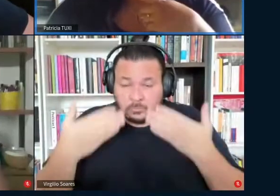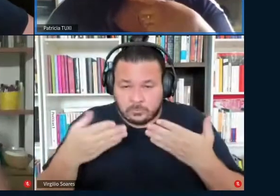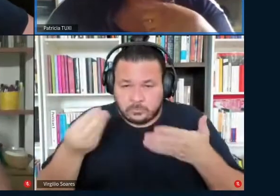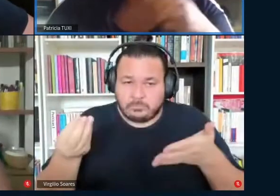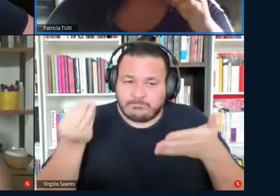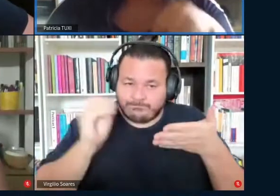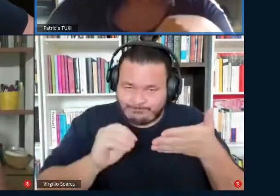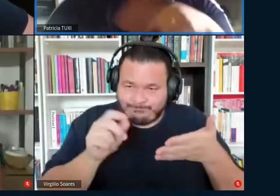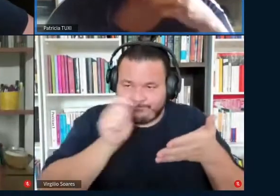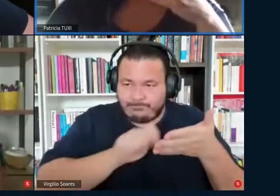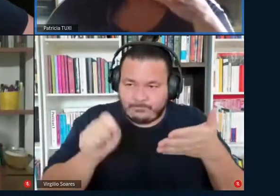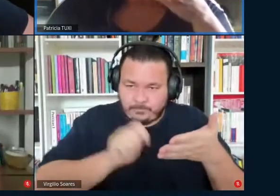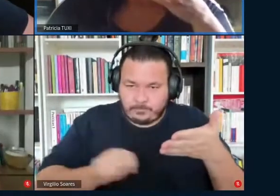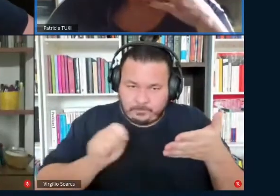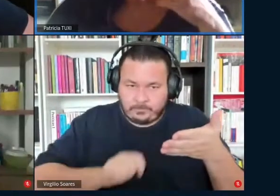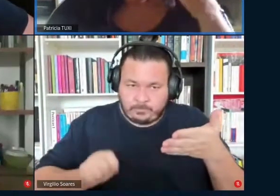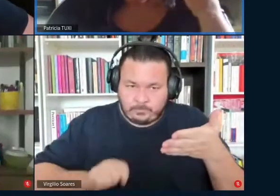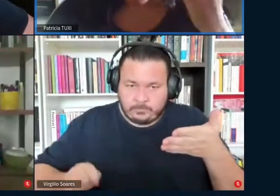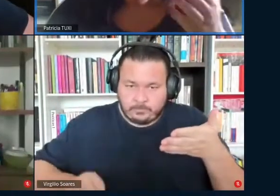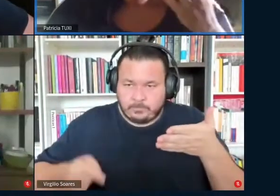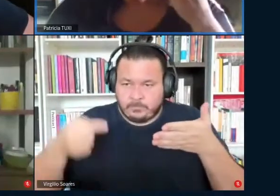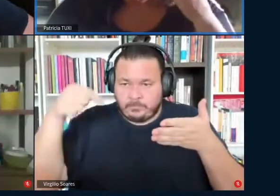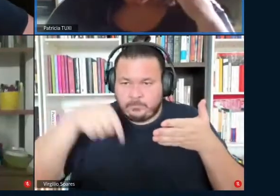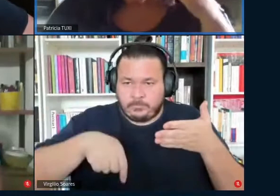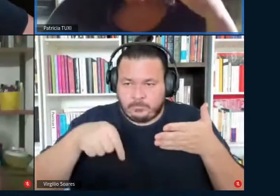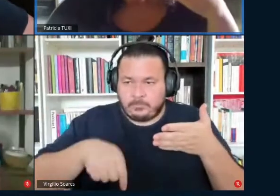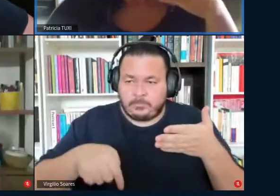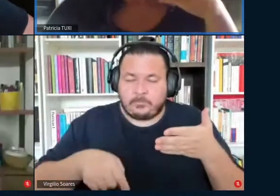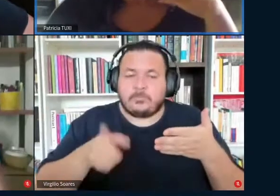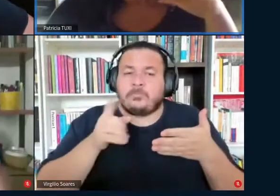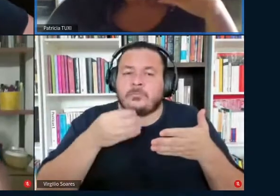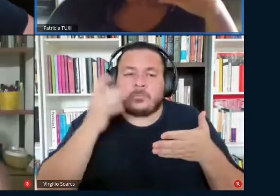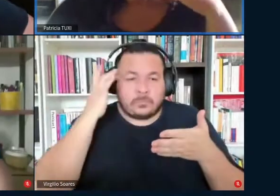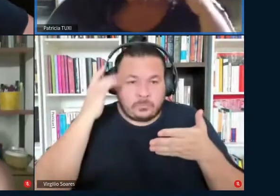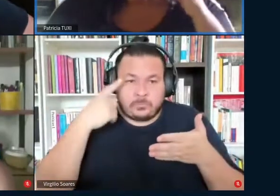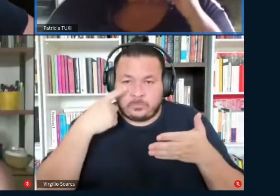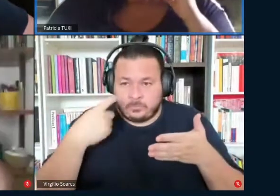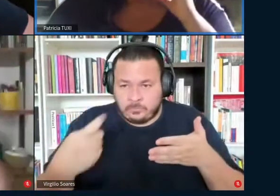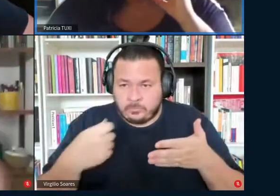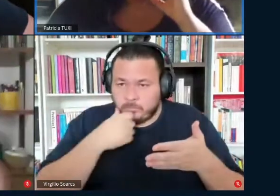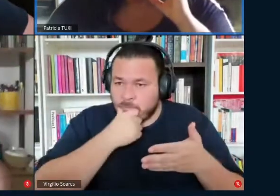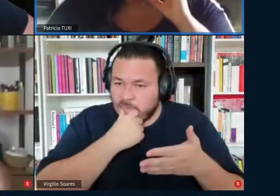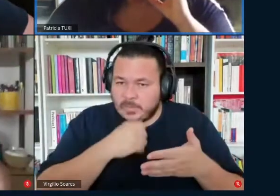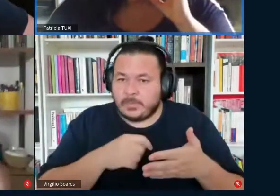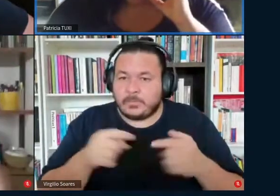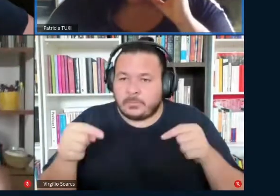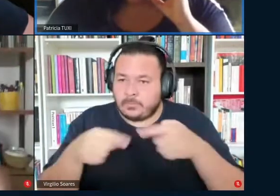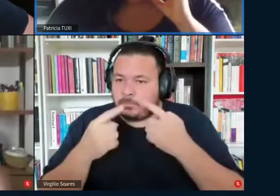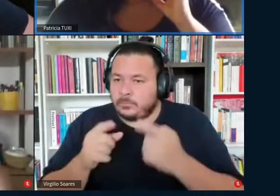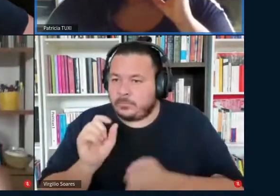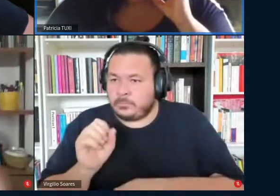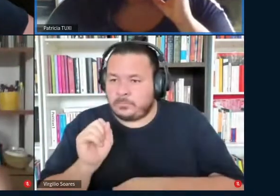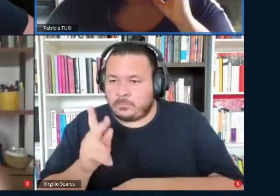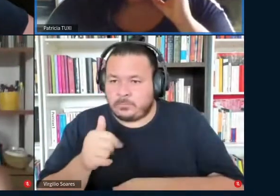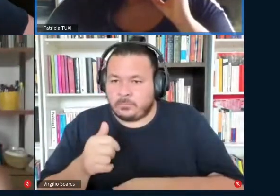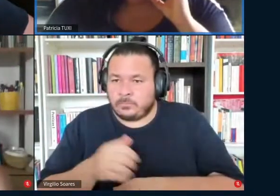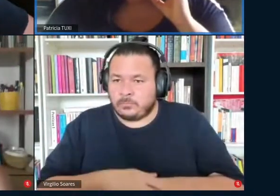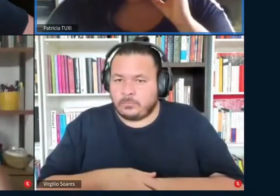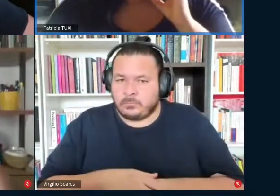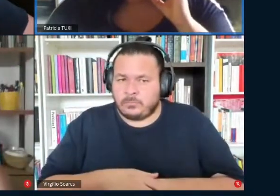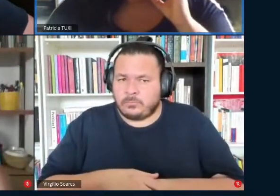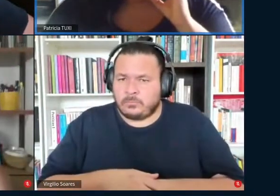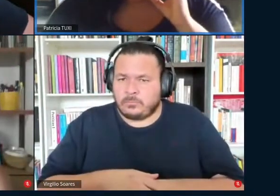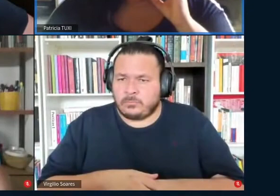sua escrita, né, logo abaixo, porque eu acho que ficou bem interessante sobre esse ponto, tá? Eu estou falando